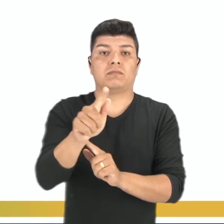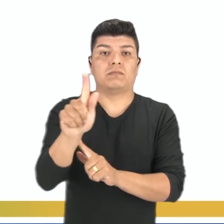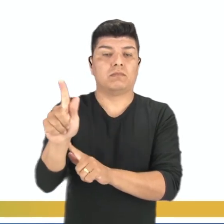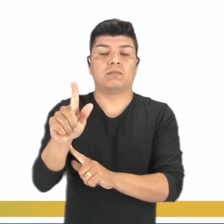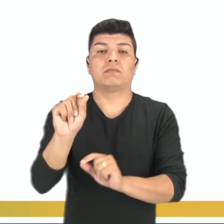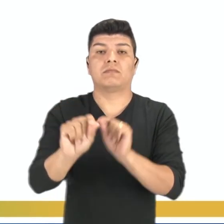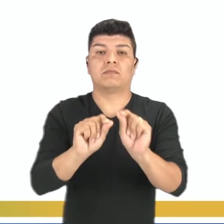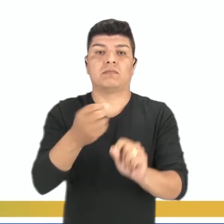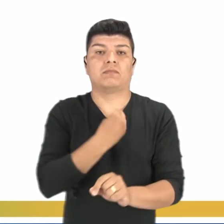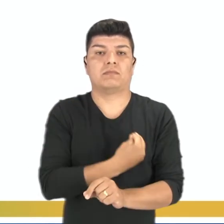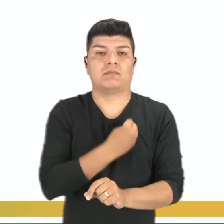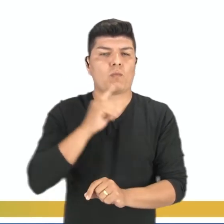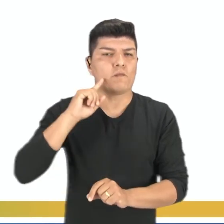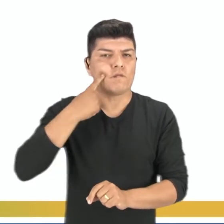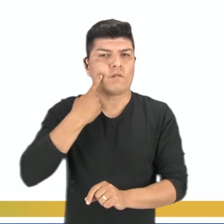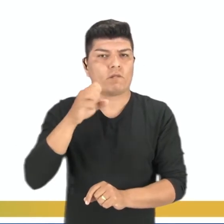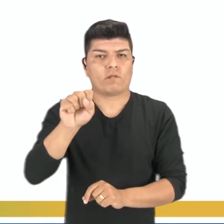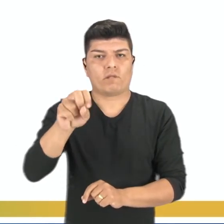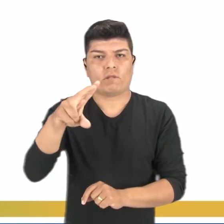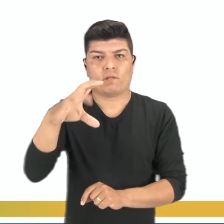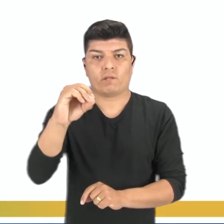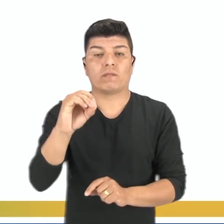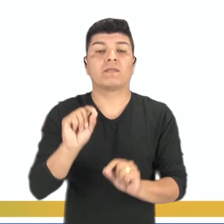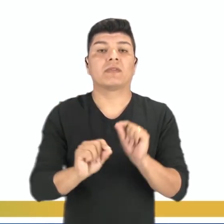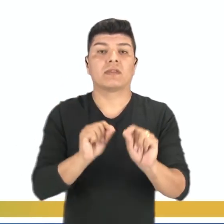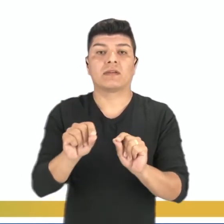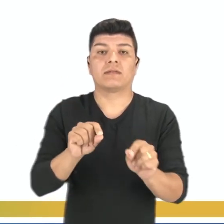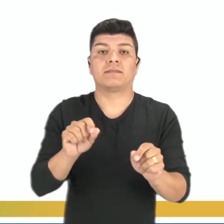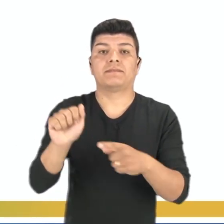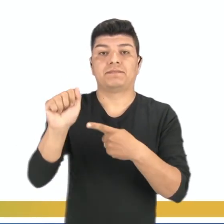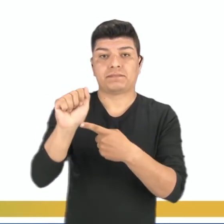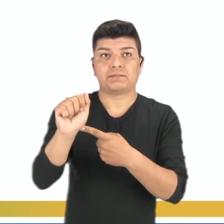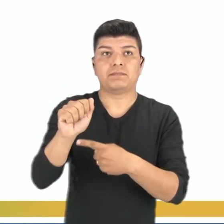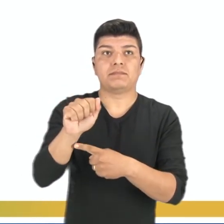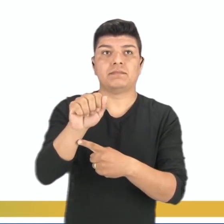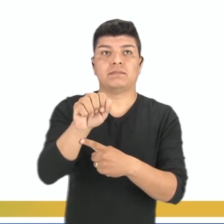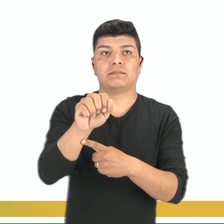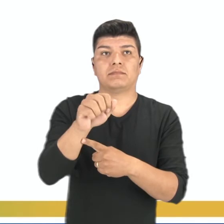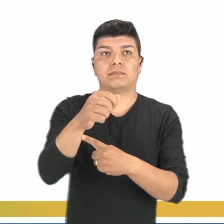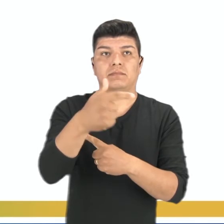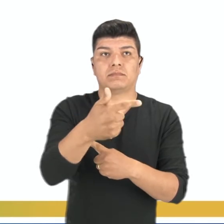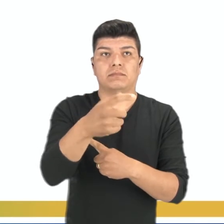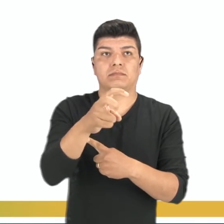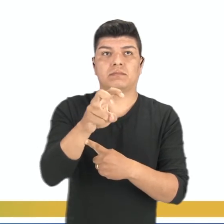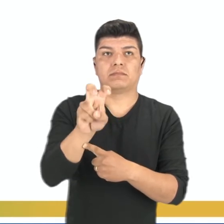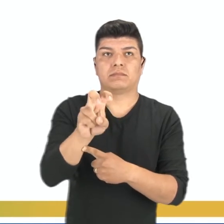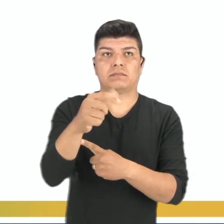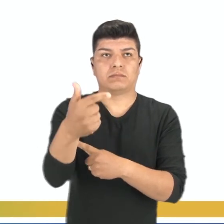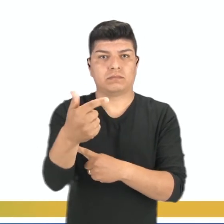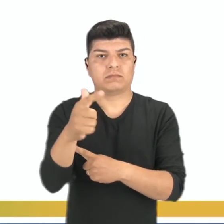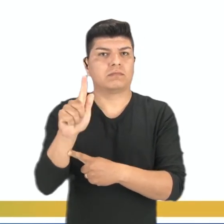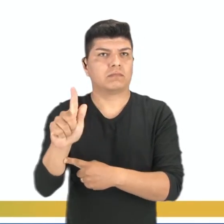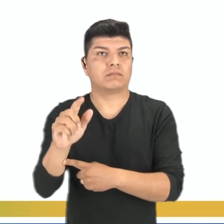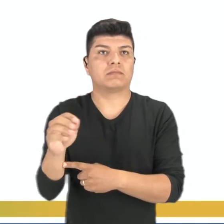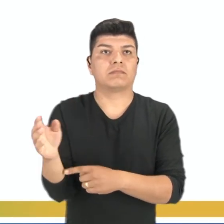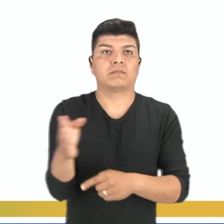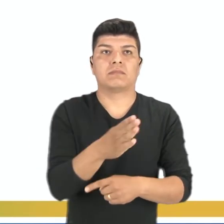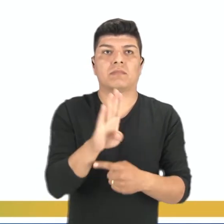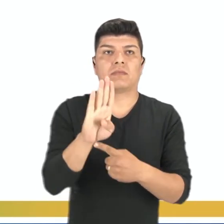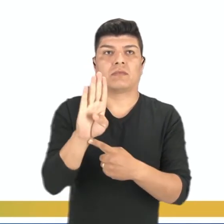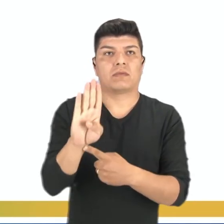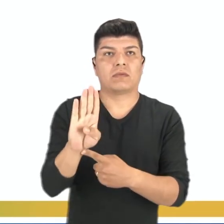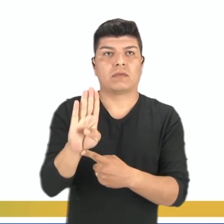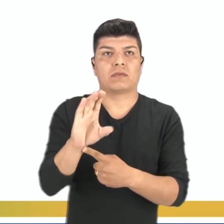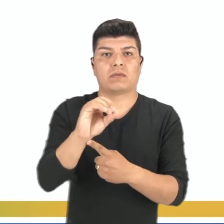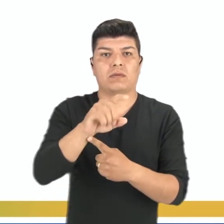limonada? E aí ele deu as seguintes alternativas. Na A, 252 gramas. Na B,